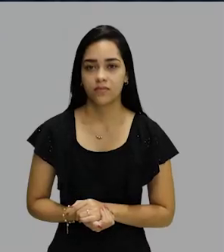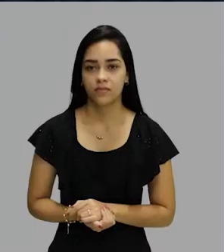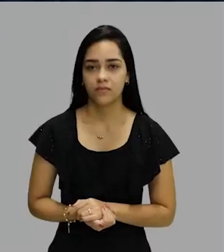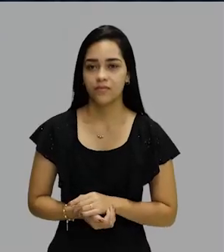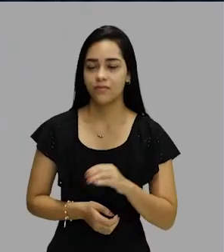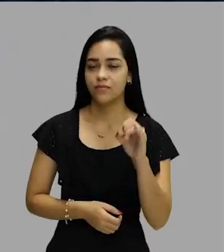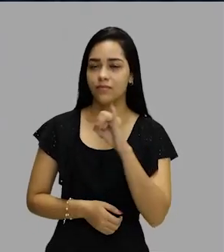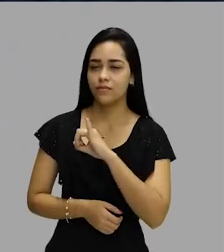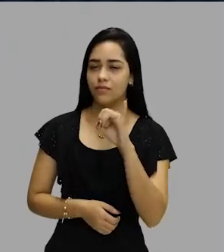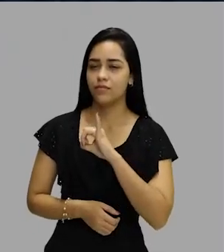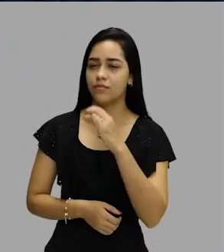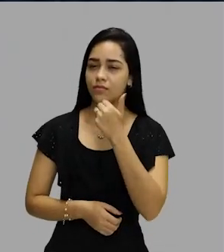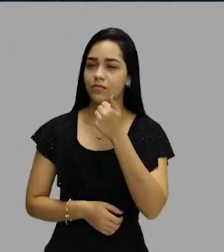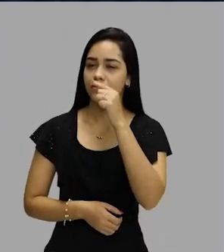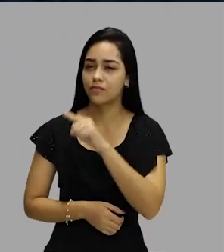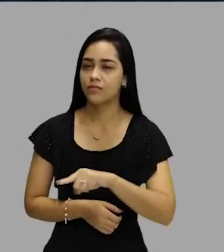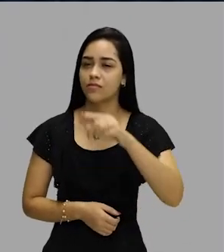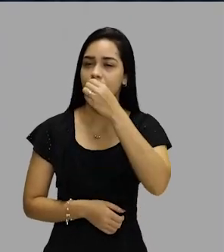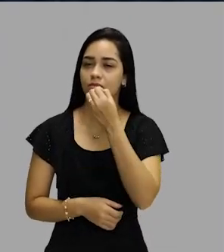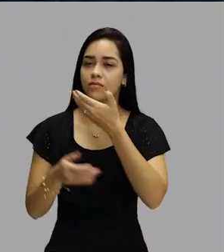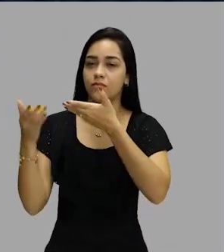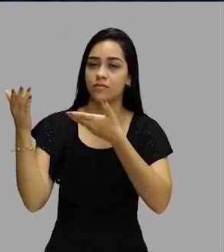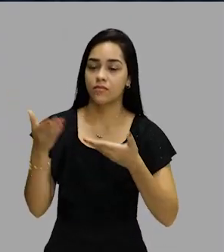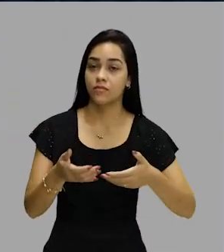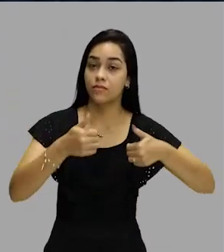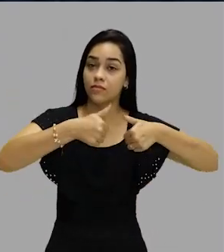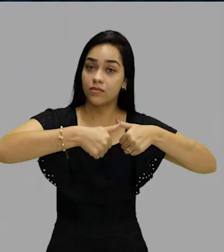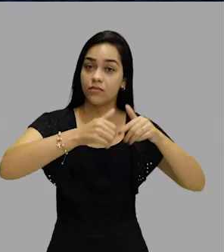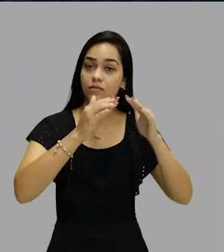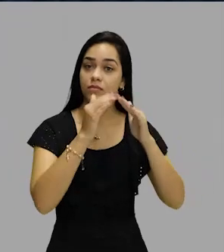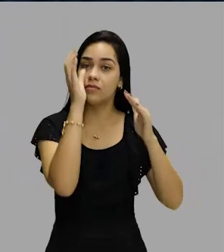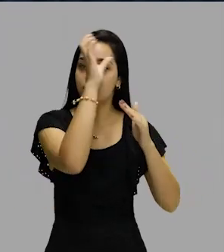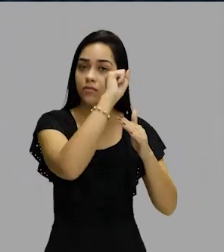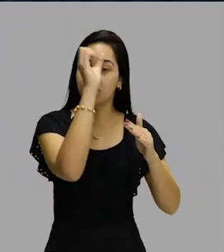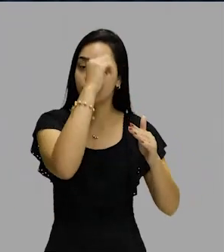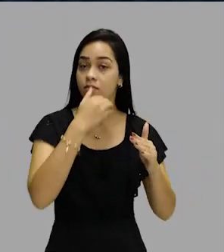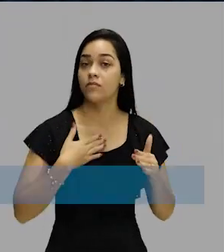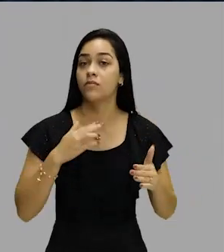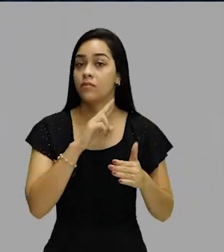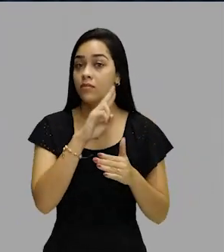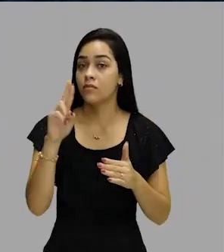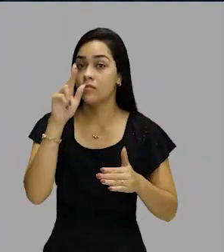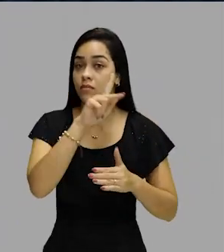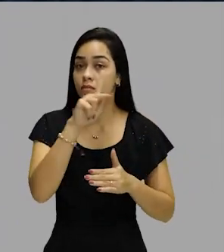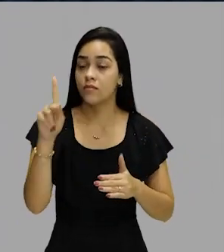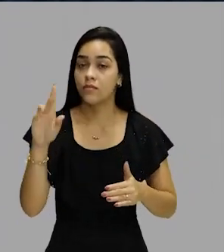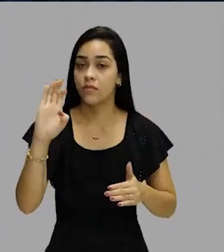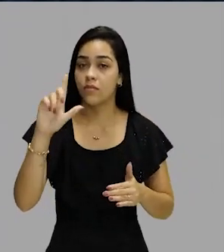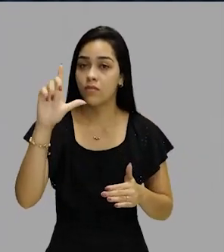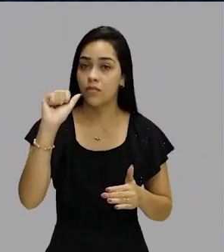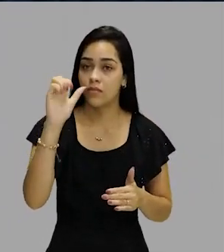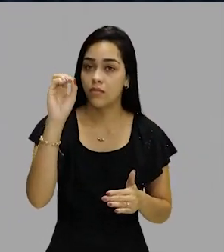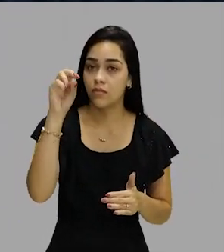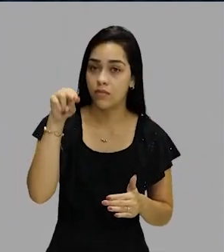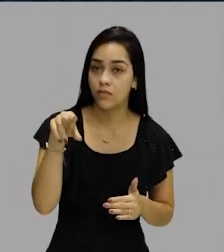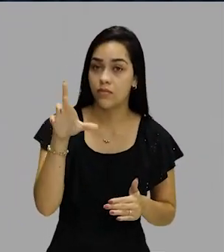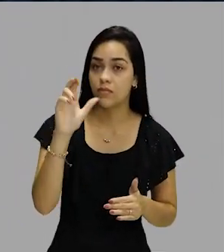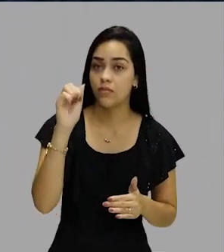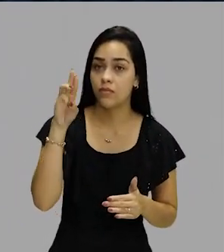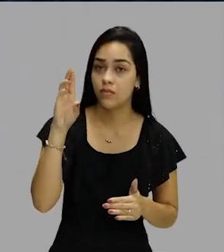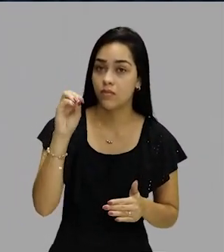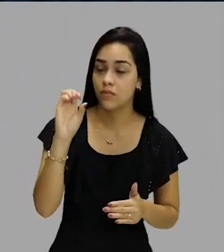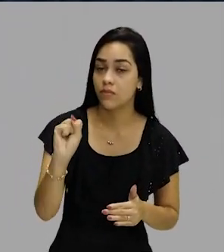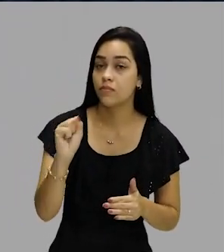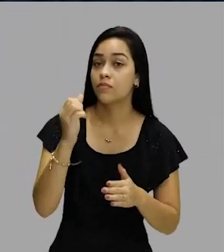E aí, pessoal, tudo bem? Sejam bem-vindos a mais um Fique em Casa Aprendendo. Para quem não me conhece, eu sou o professor Celso Ramos. Nós vamos para mais uma